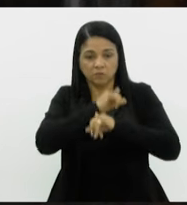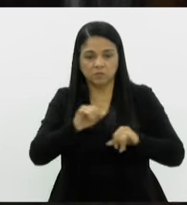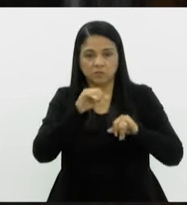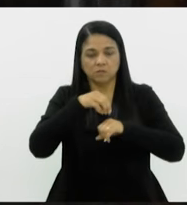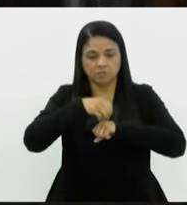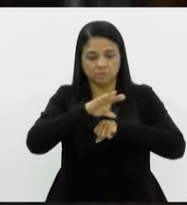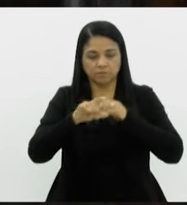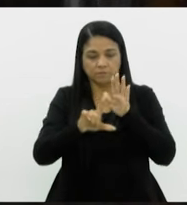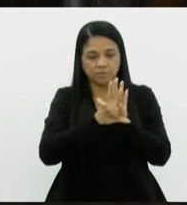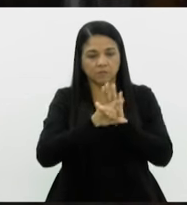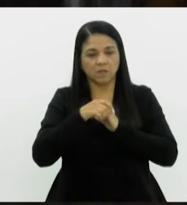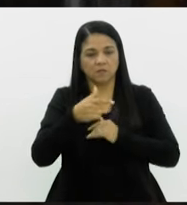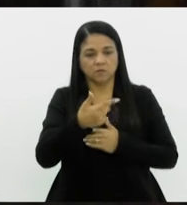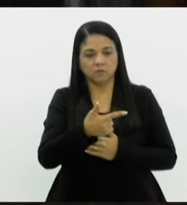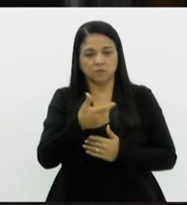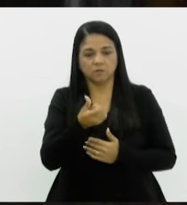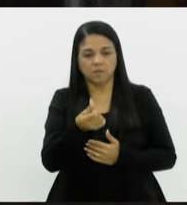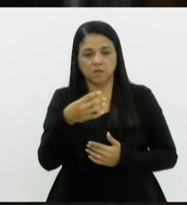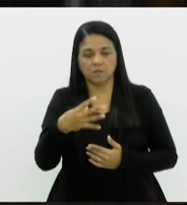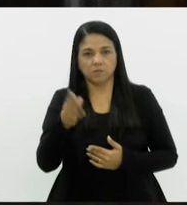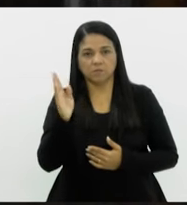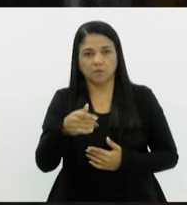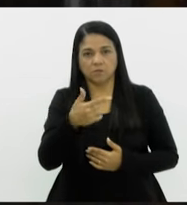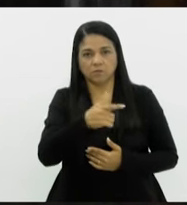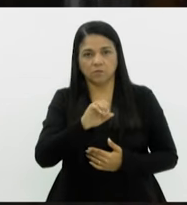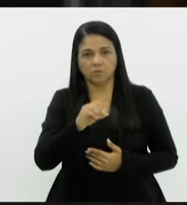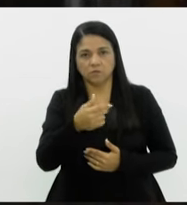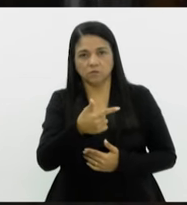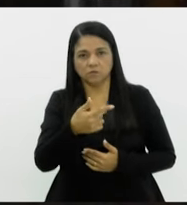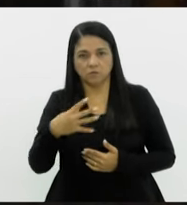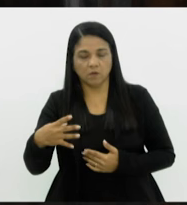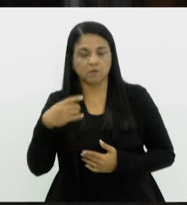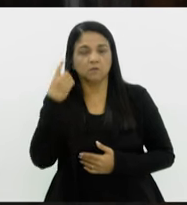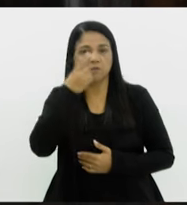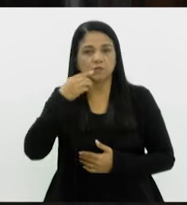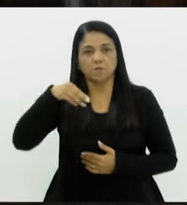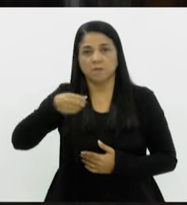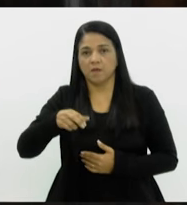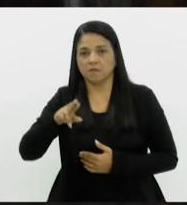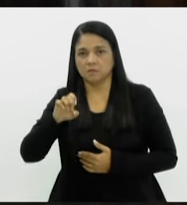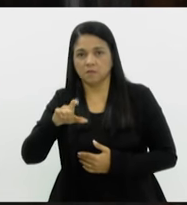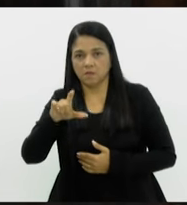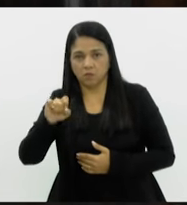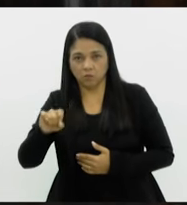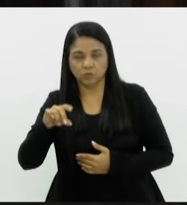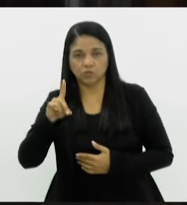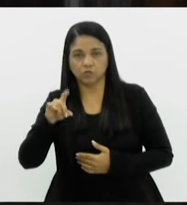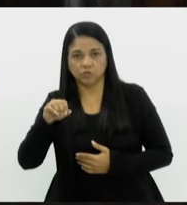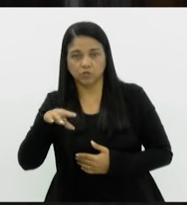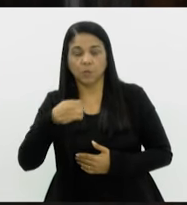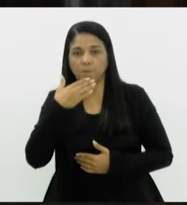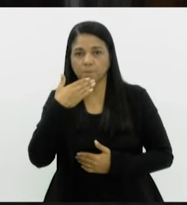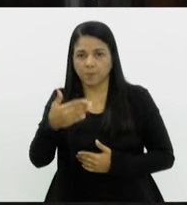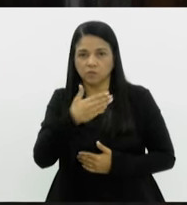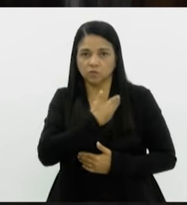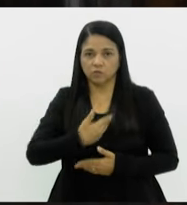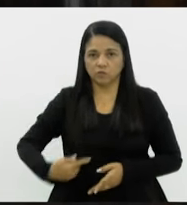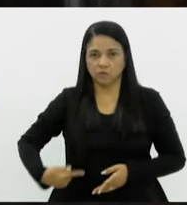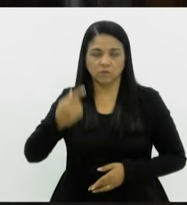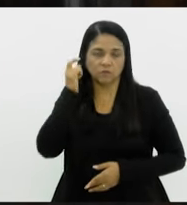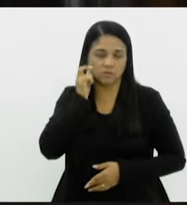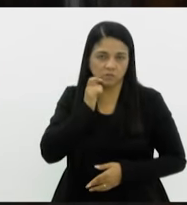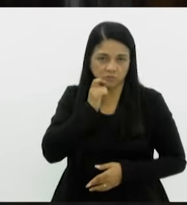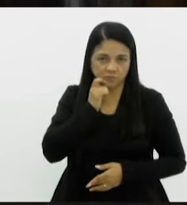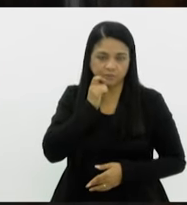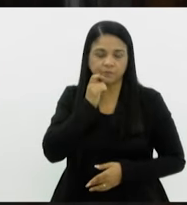Indicação legislativa número 264 de 2024, de autoria do deputado Marcelo Dino, que solicita ao excelentíssimo senhor governador do